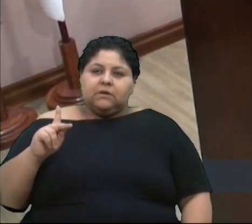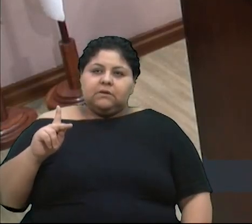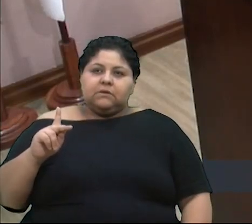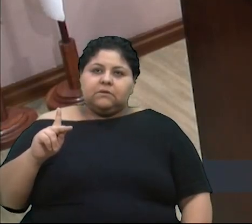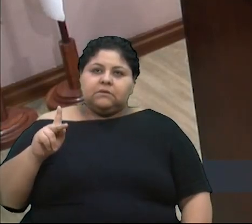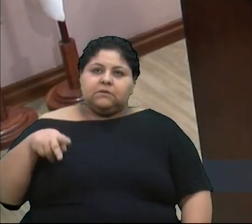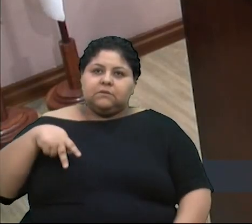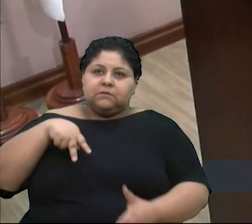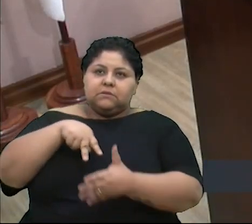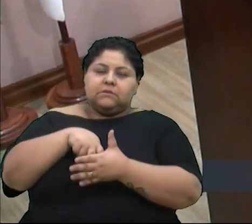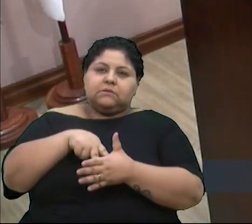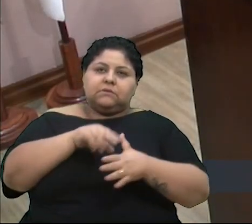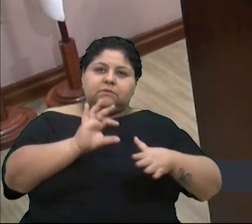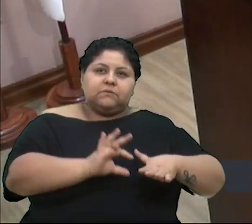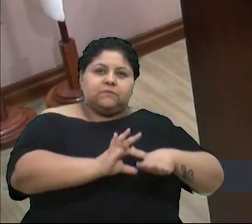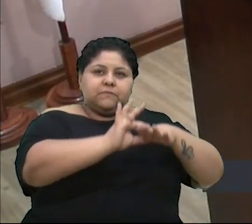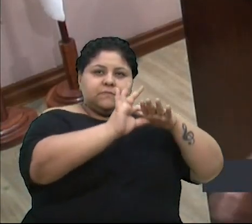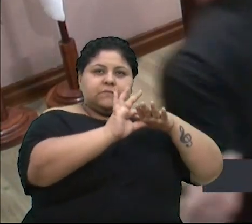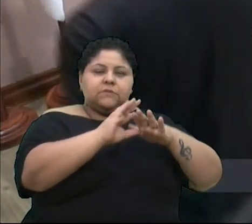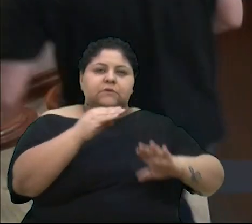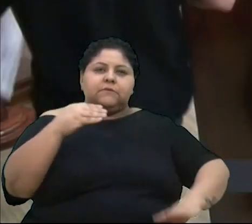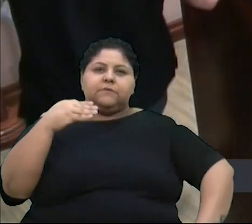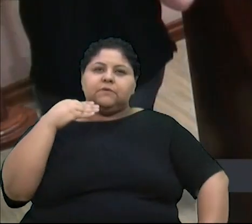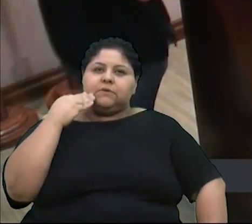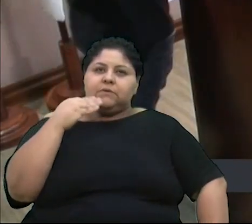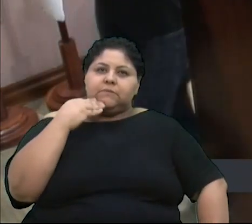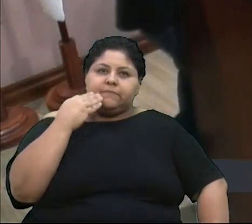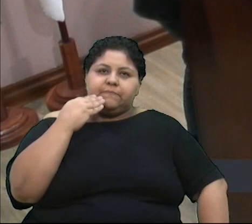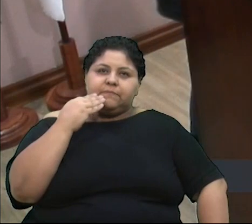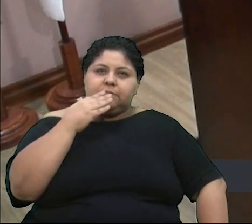Na tribuna, em declaração de líder, Alexandre Bortoluzzi.